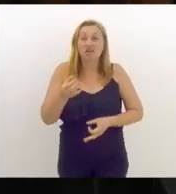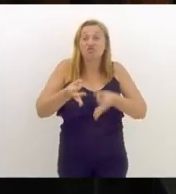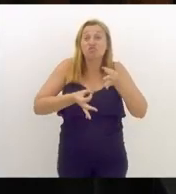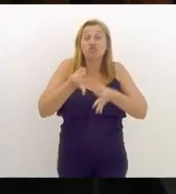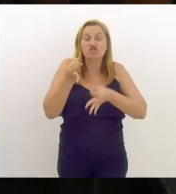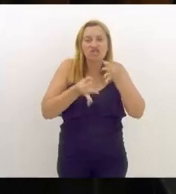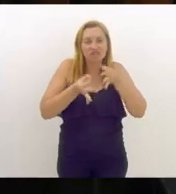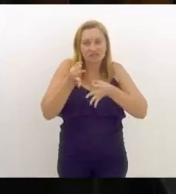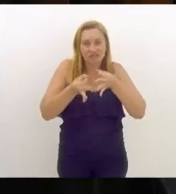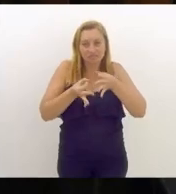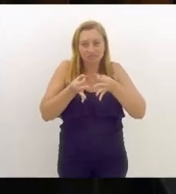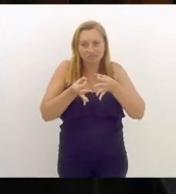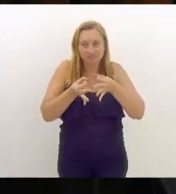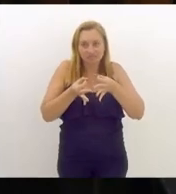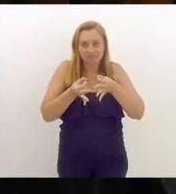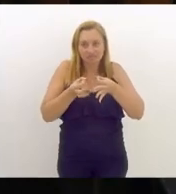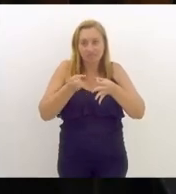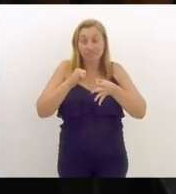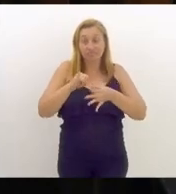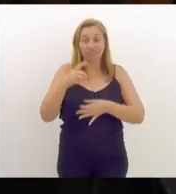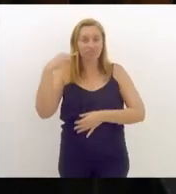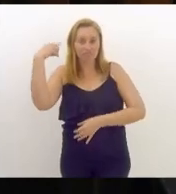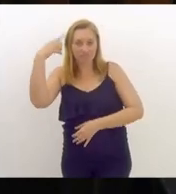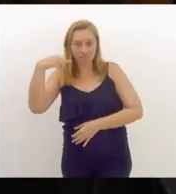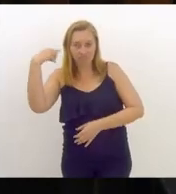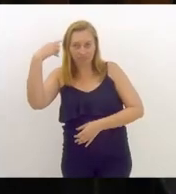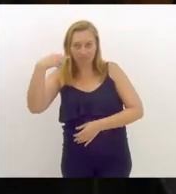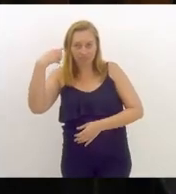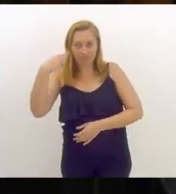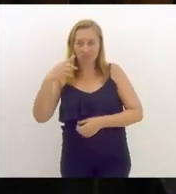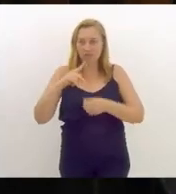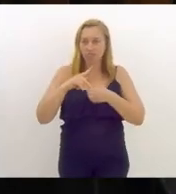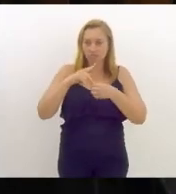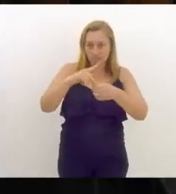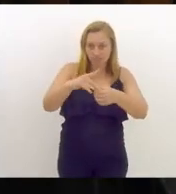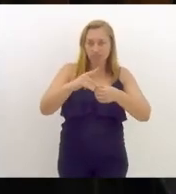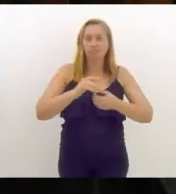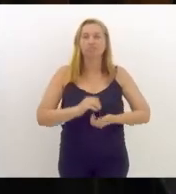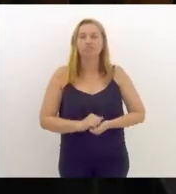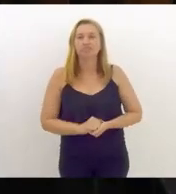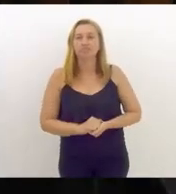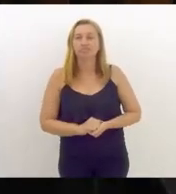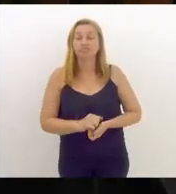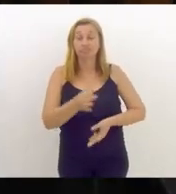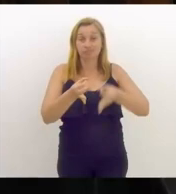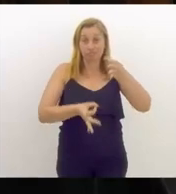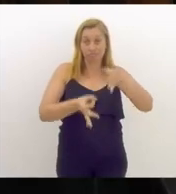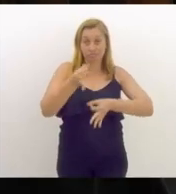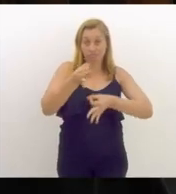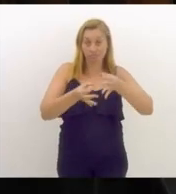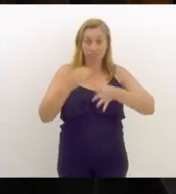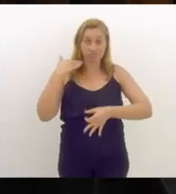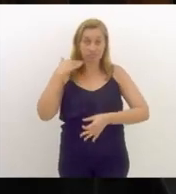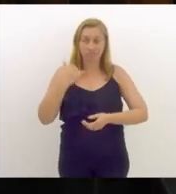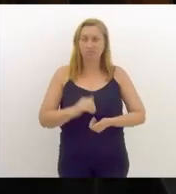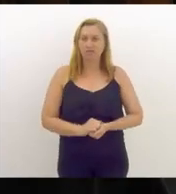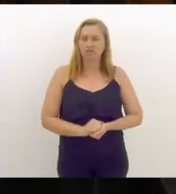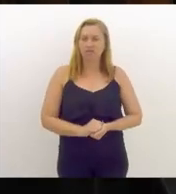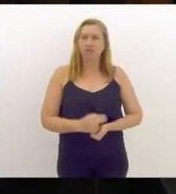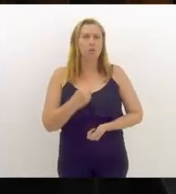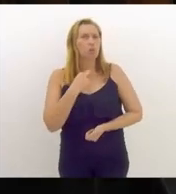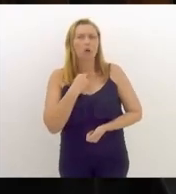Justiça se advogados promotores e juízes não